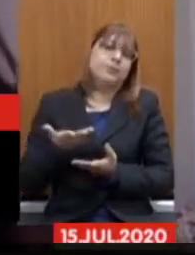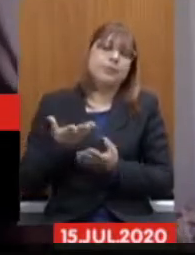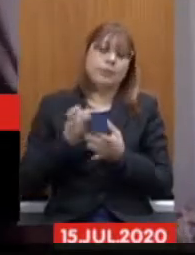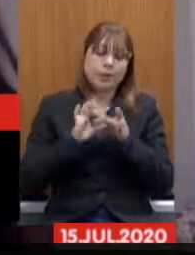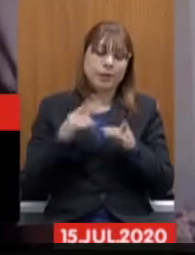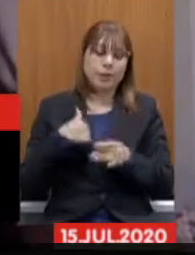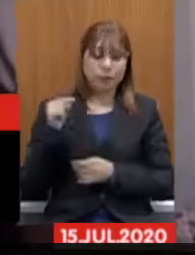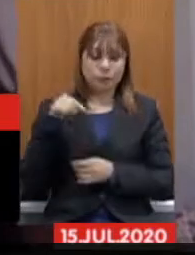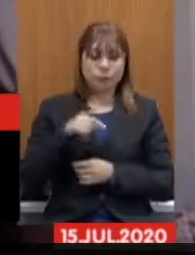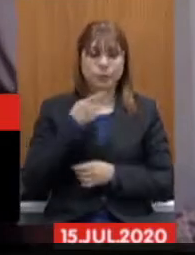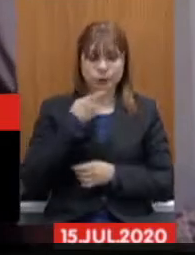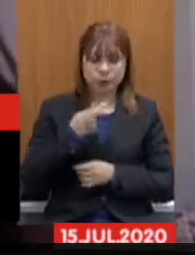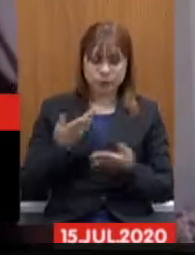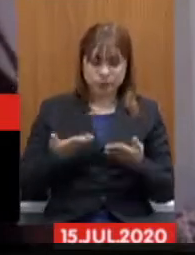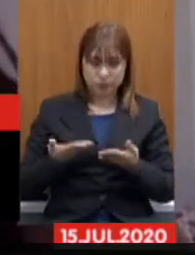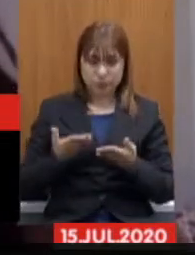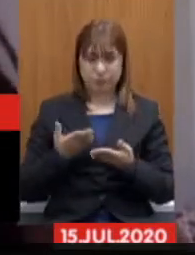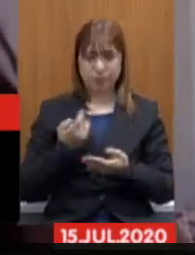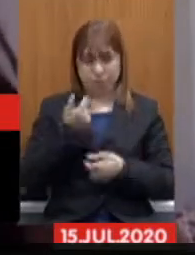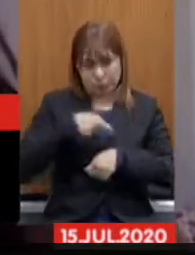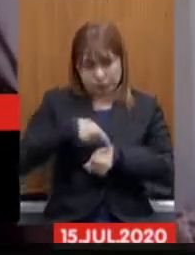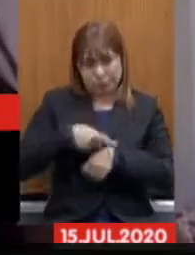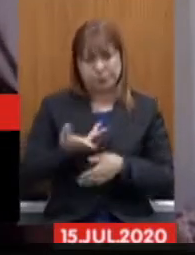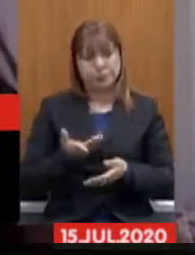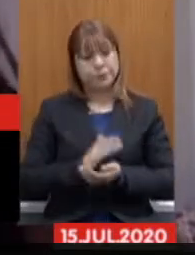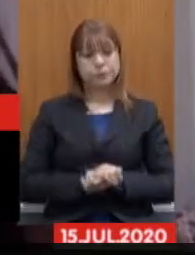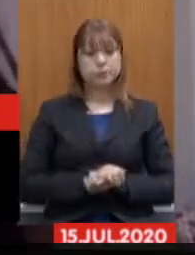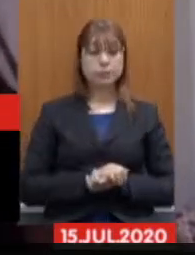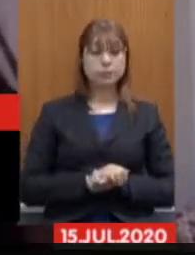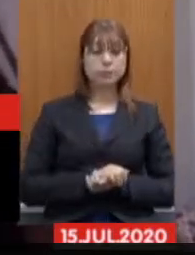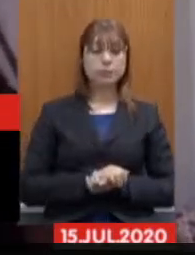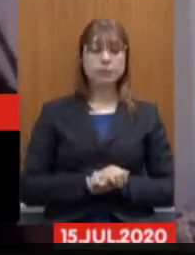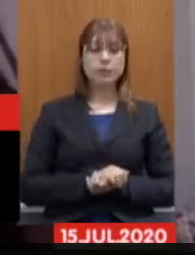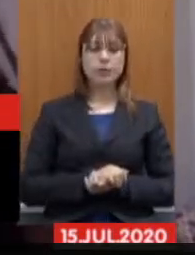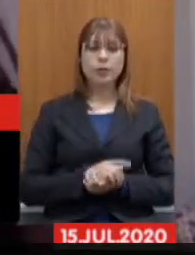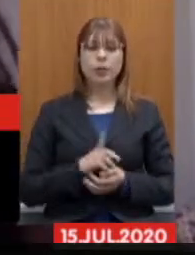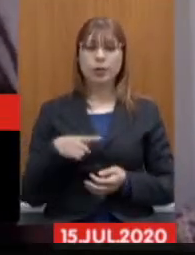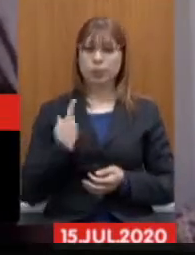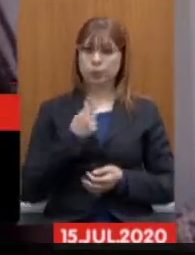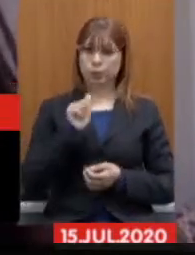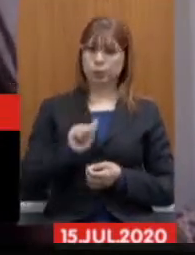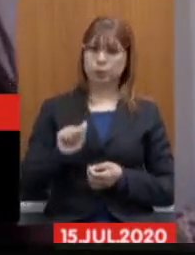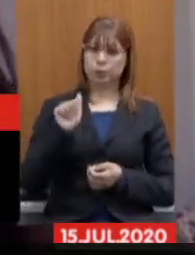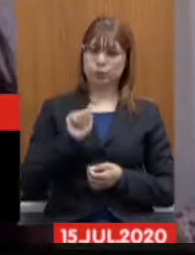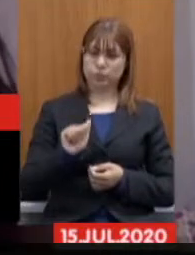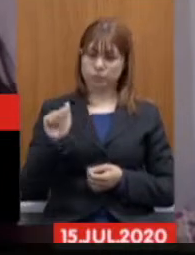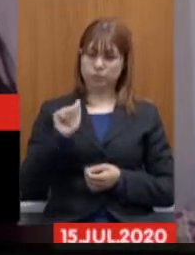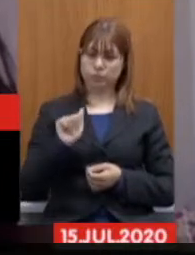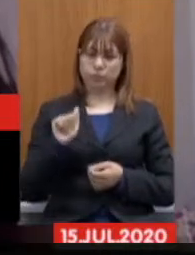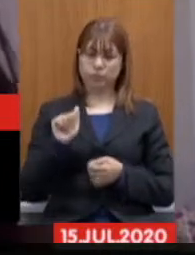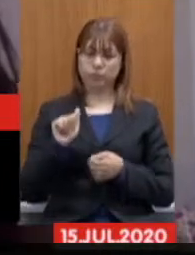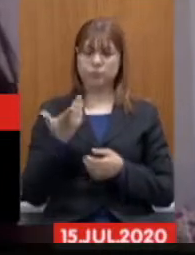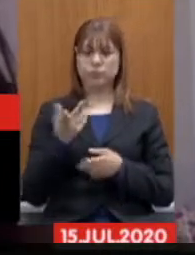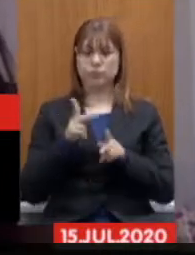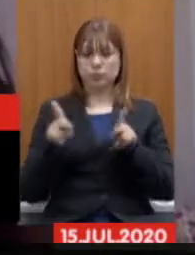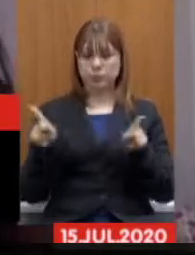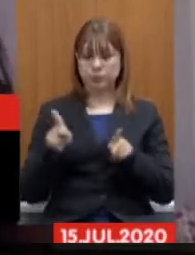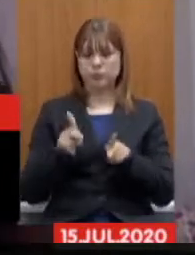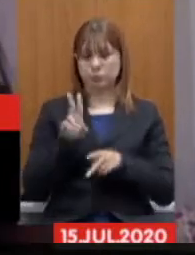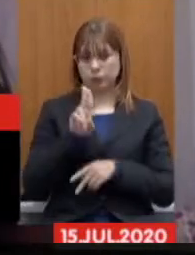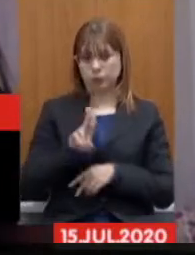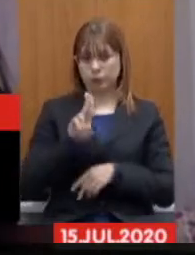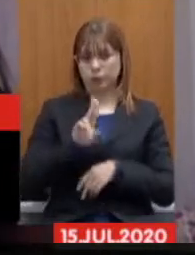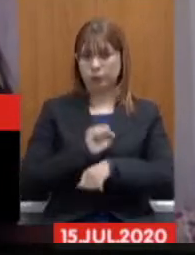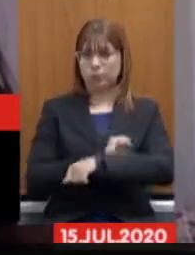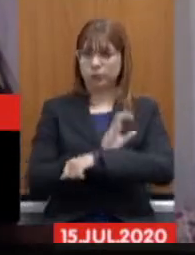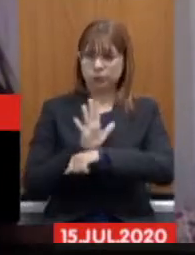nesse breve momento é queria dizer que para nós da associação de docentes da universidade estadual de montes claros